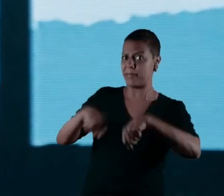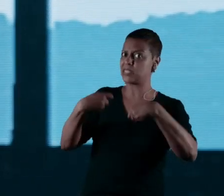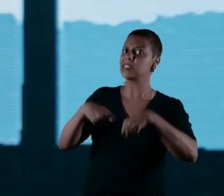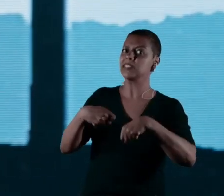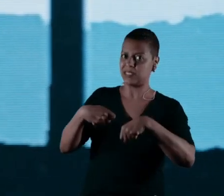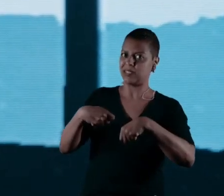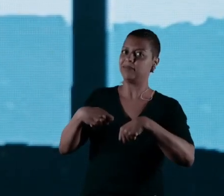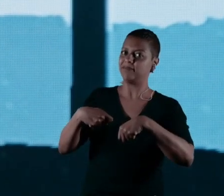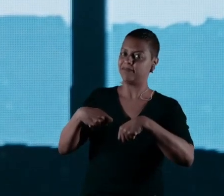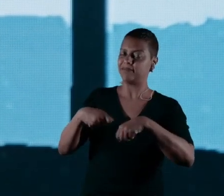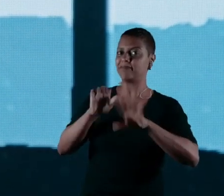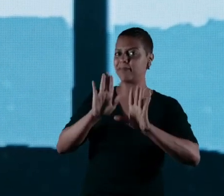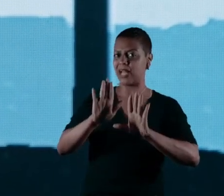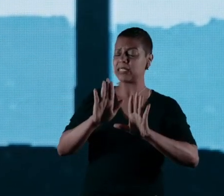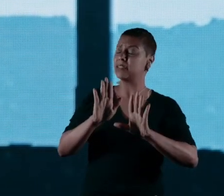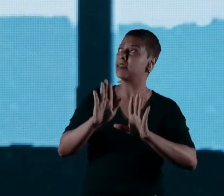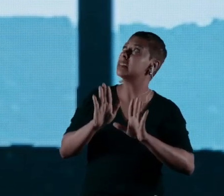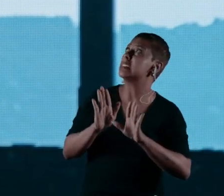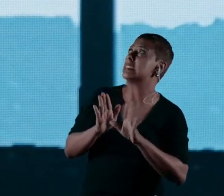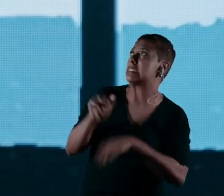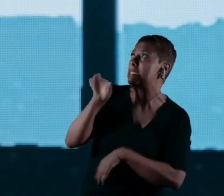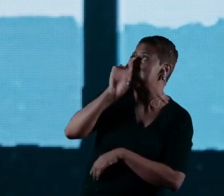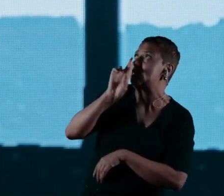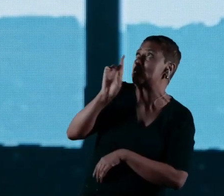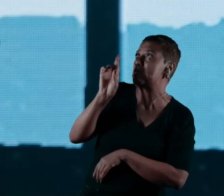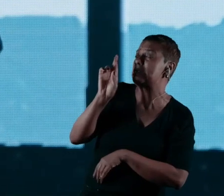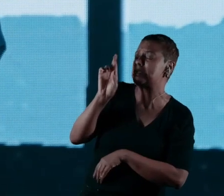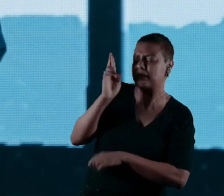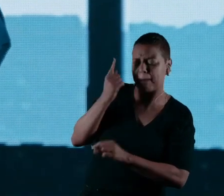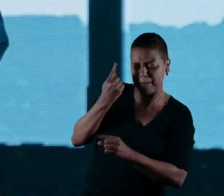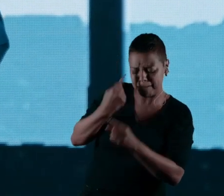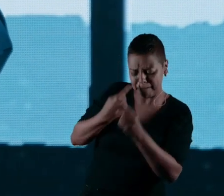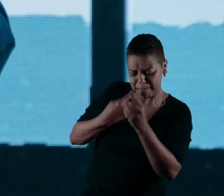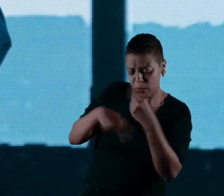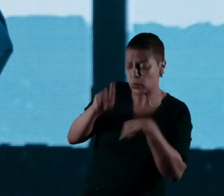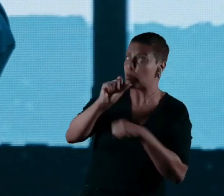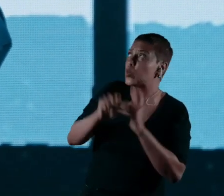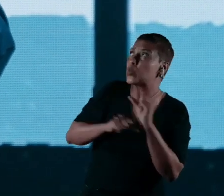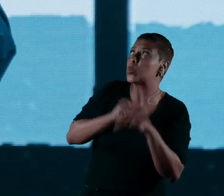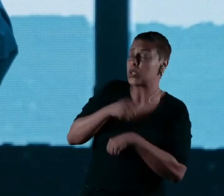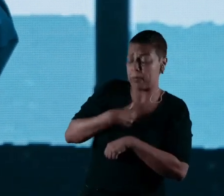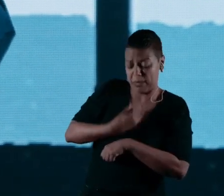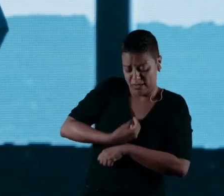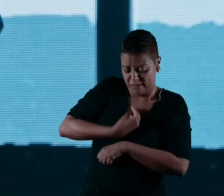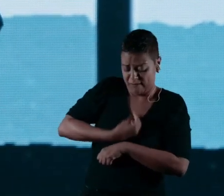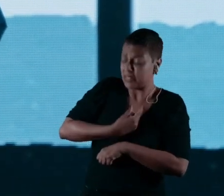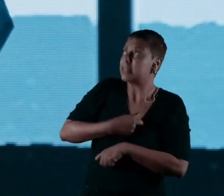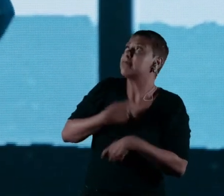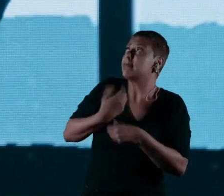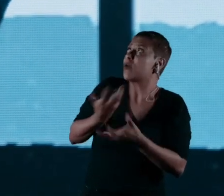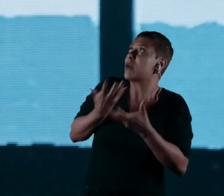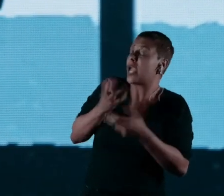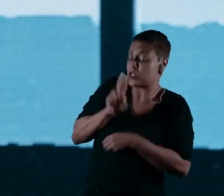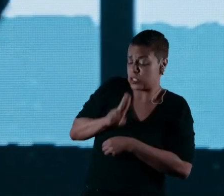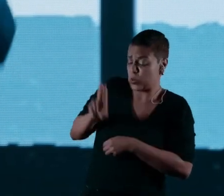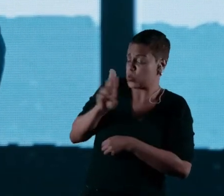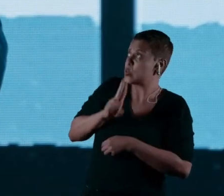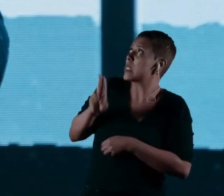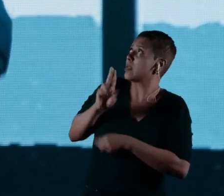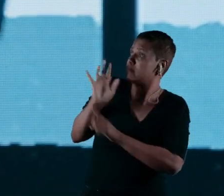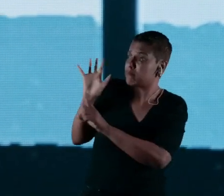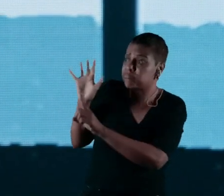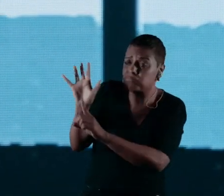E sobretudo, diga para Deus: Senhor, transforma a minha vida, porque eu quero ser instrumento para